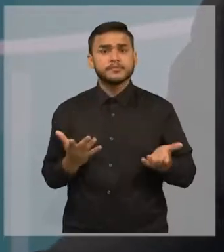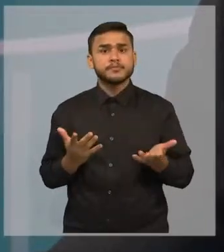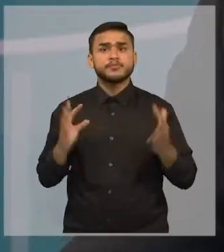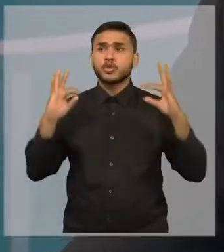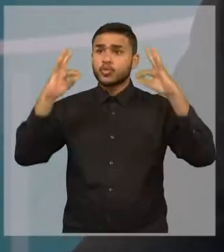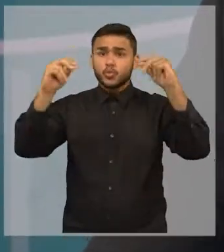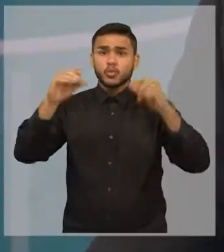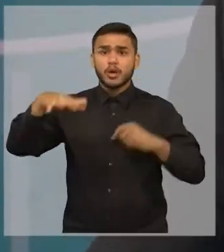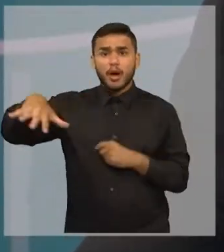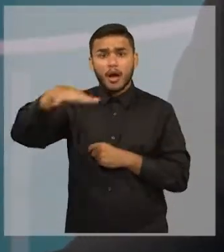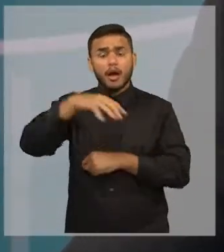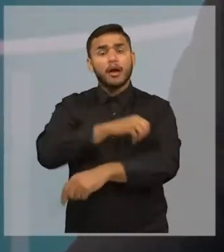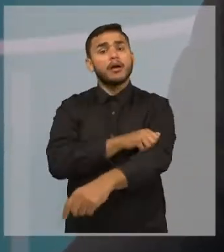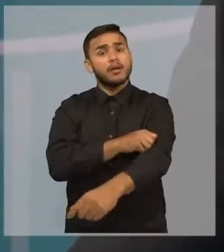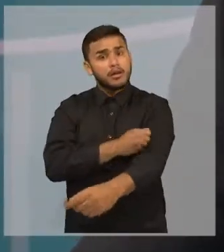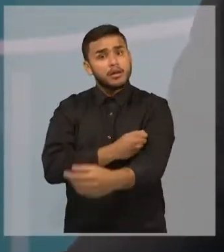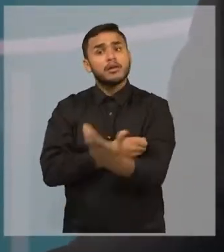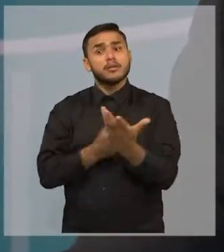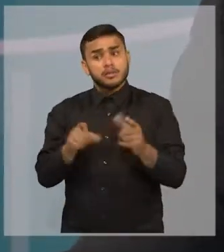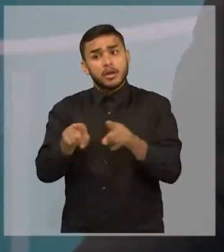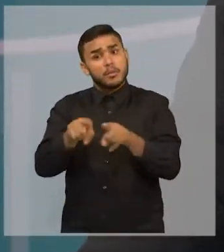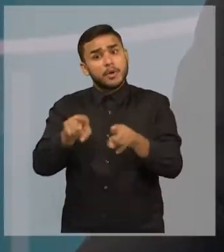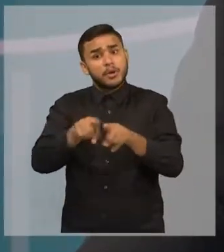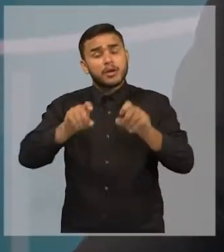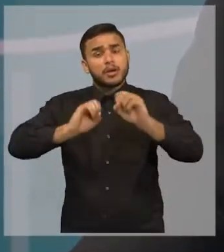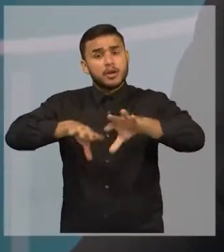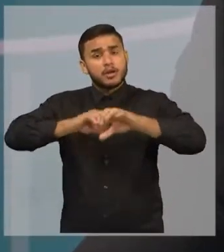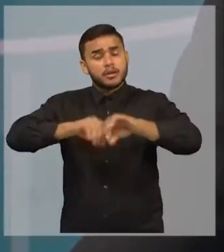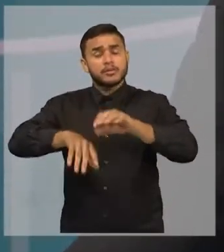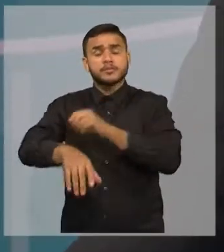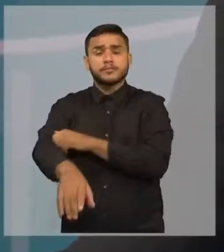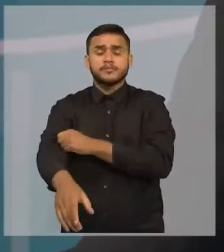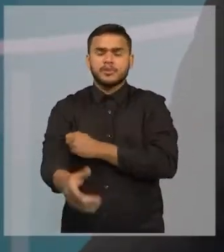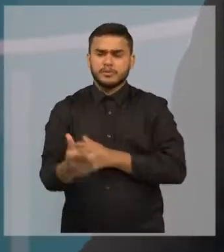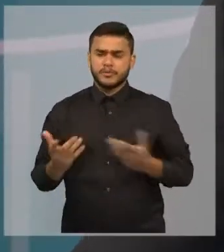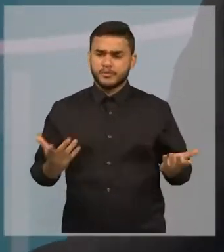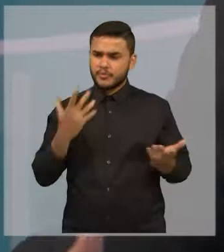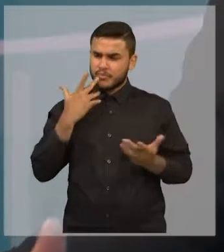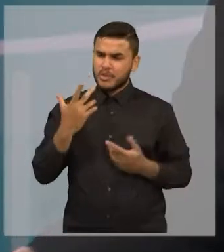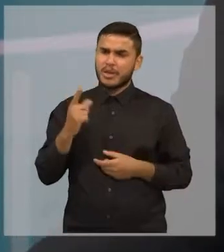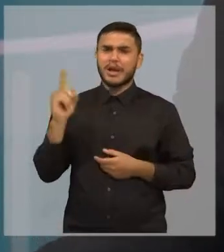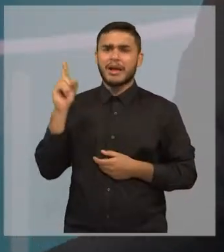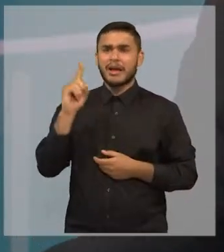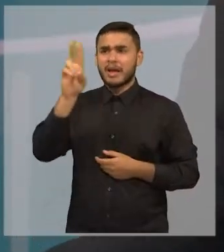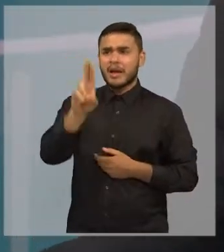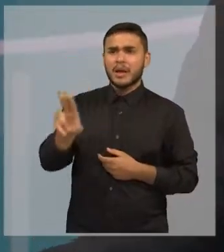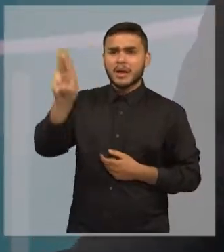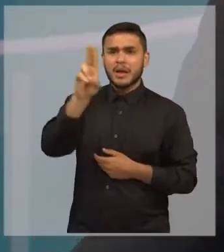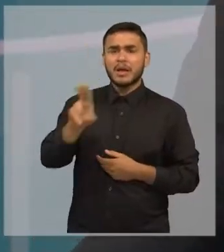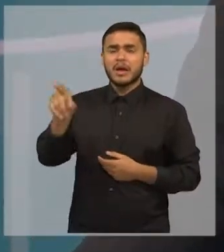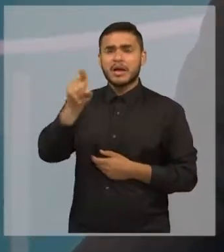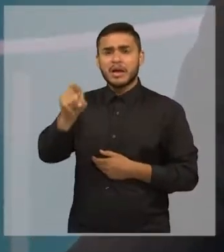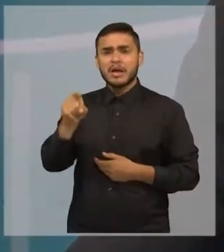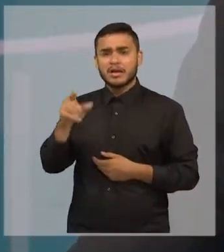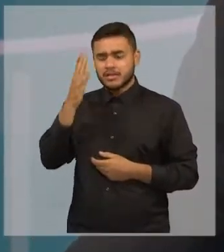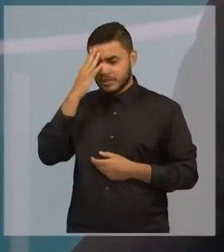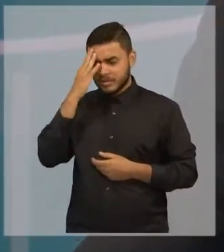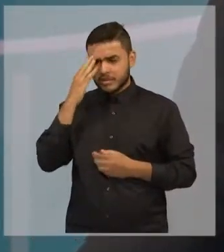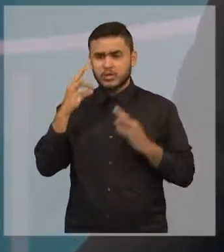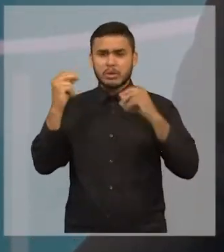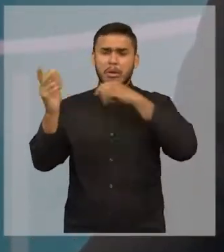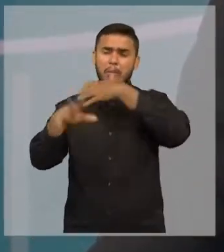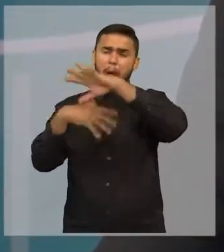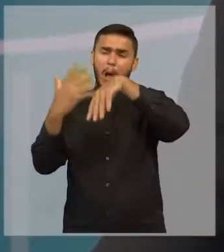contingenciamento em todas as áreas, inclusive na educação, um pouco mais, um pouco. Aí entra com essa tese de que as universidades estão